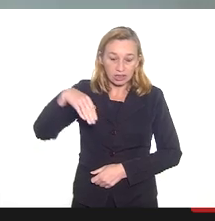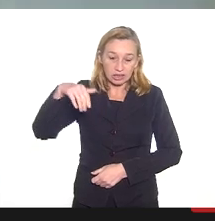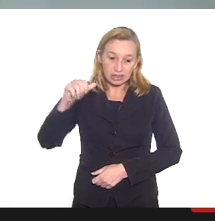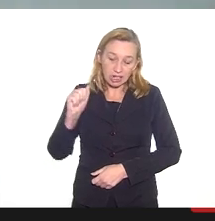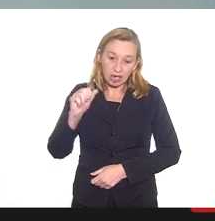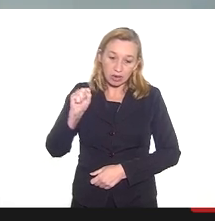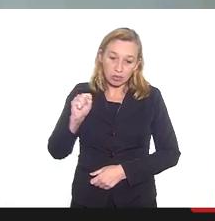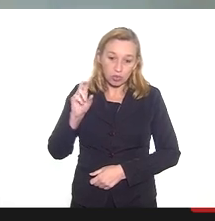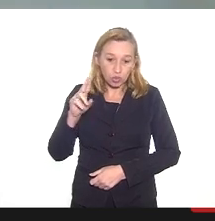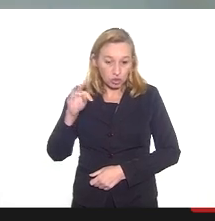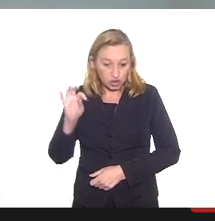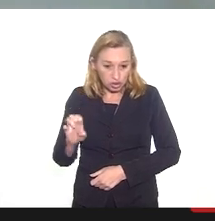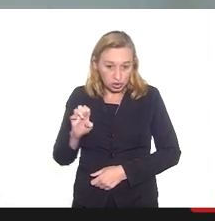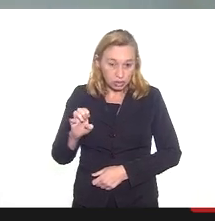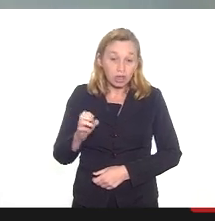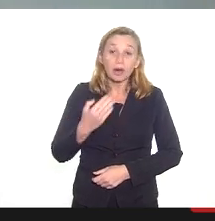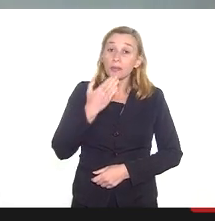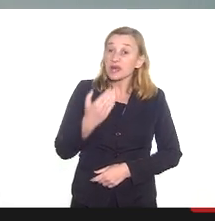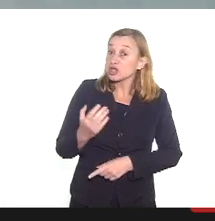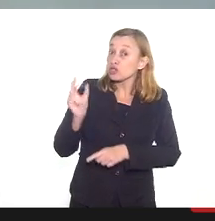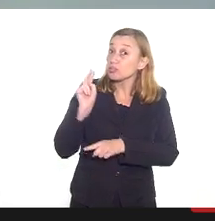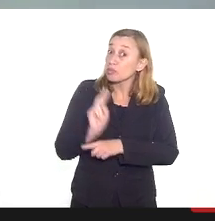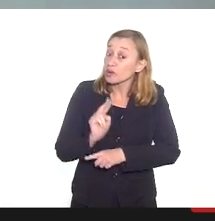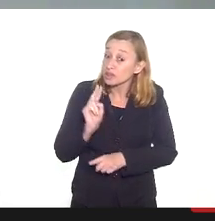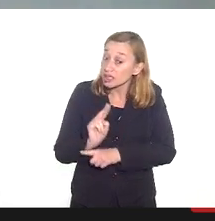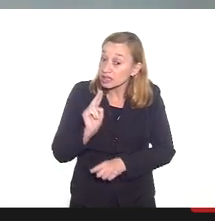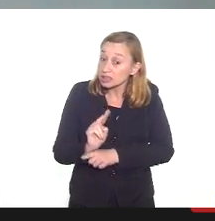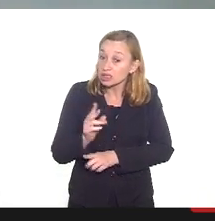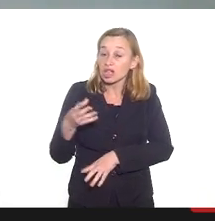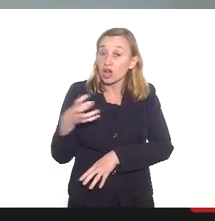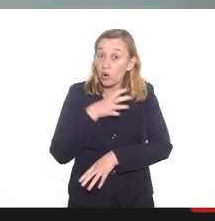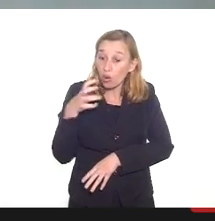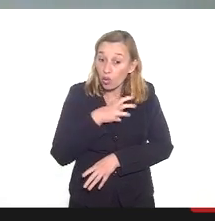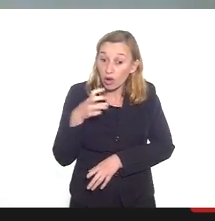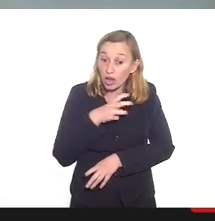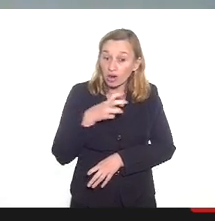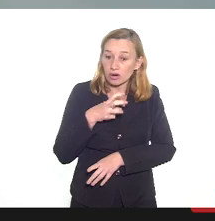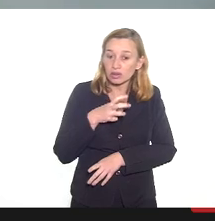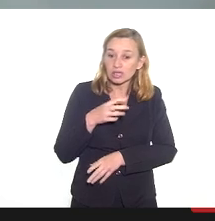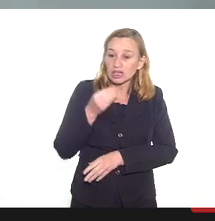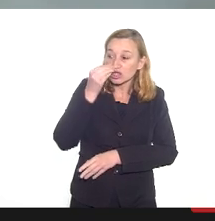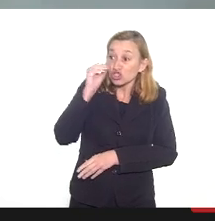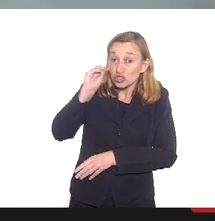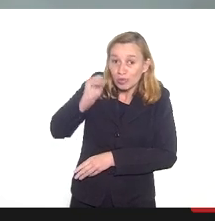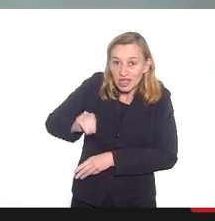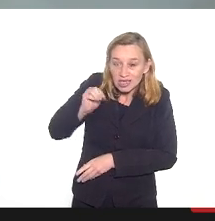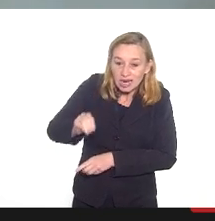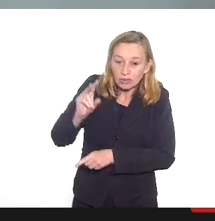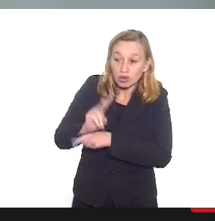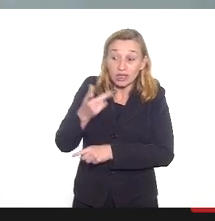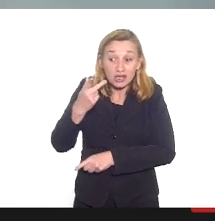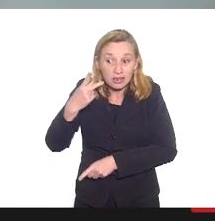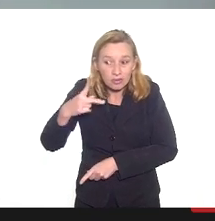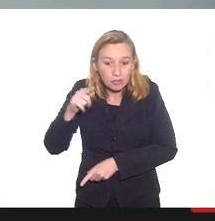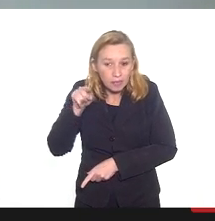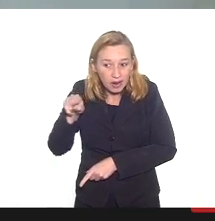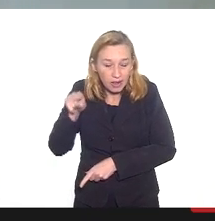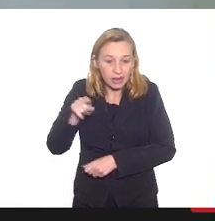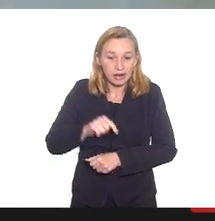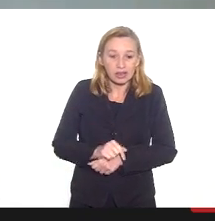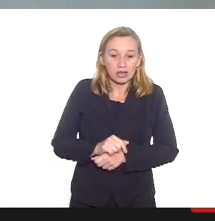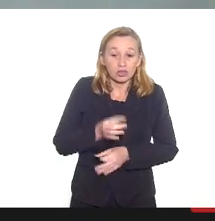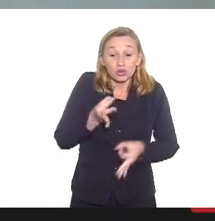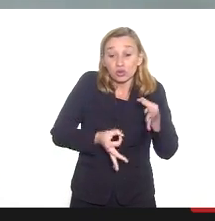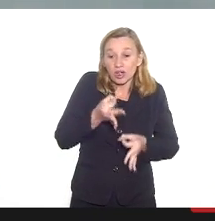Samúdio tinha pedido proteção, ela correu atrás disso e foi lhe negado proteção por puro